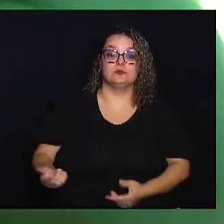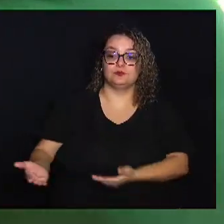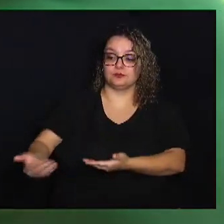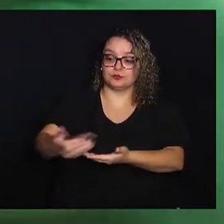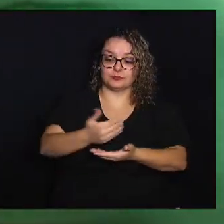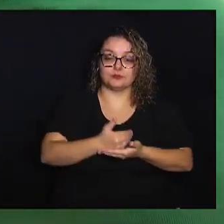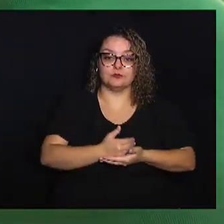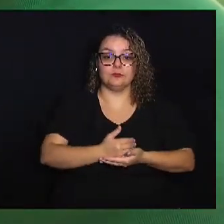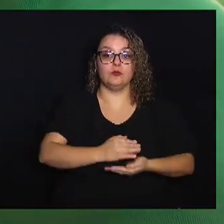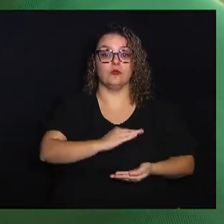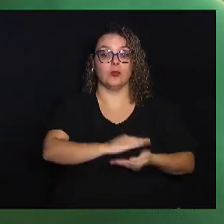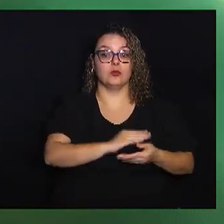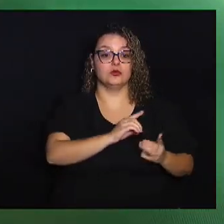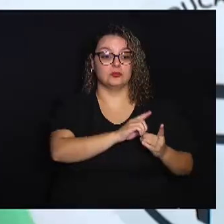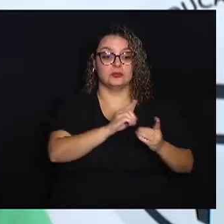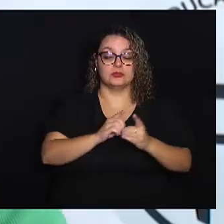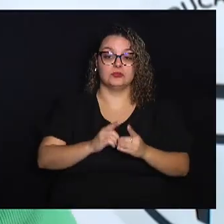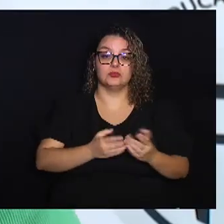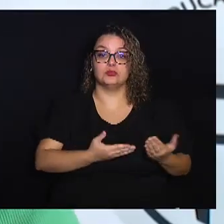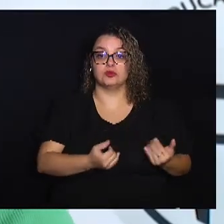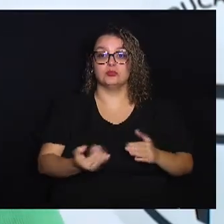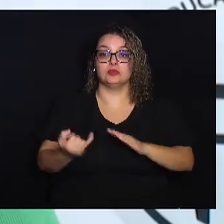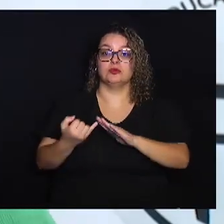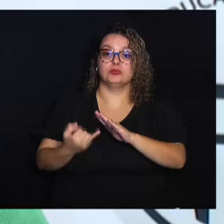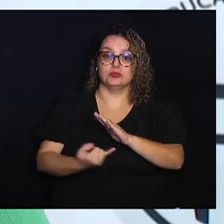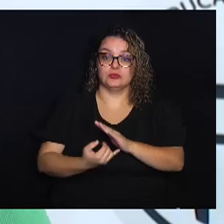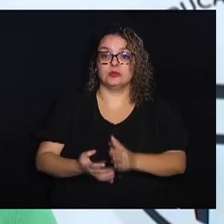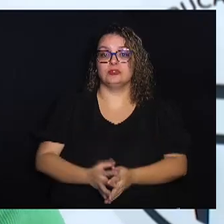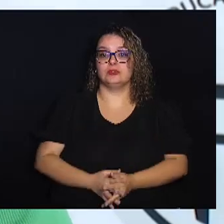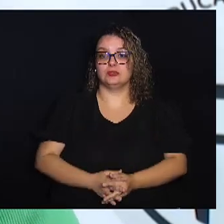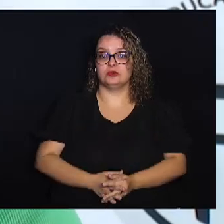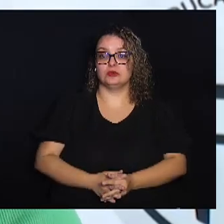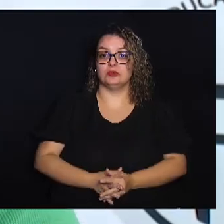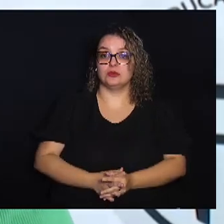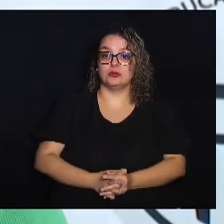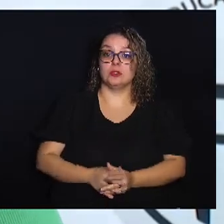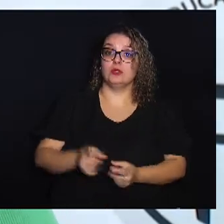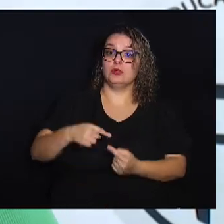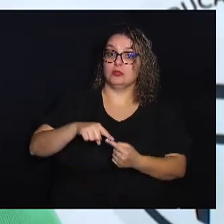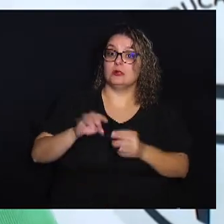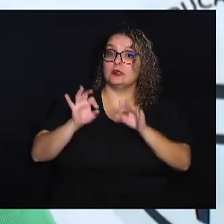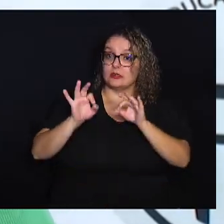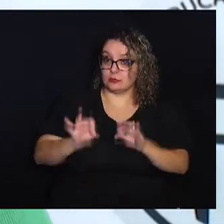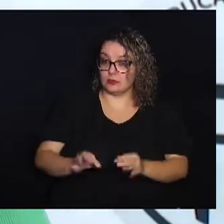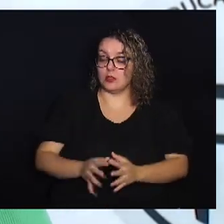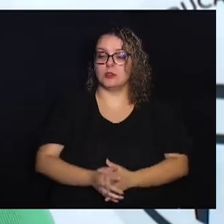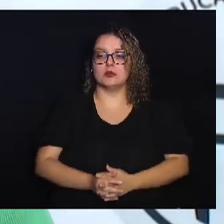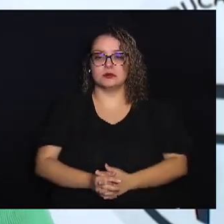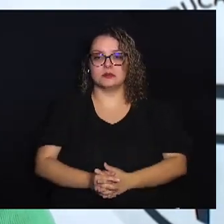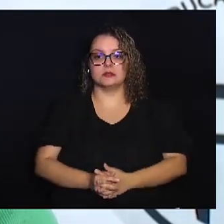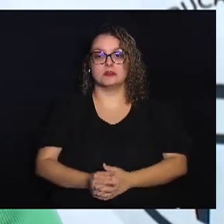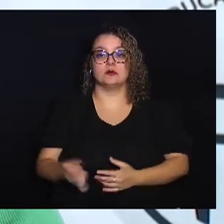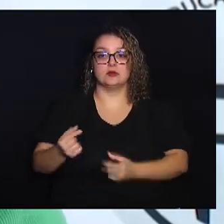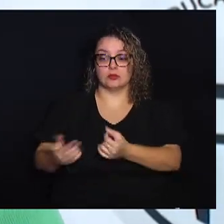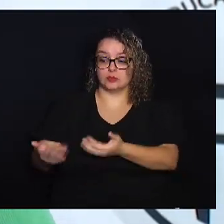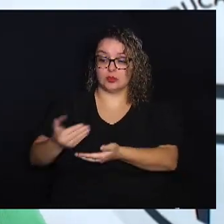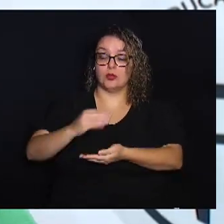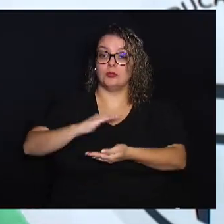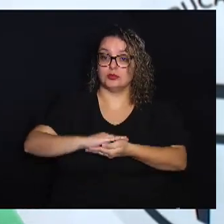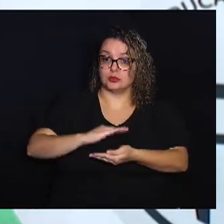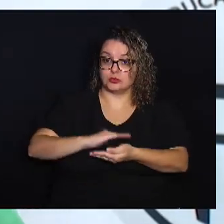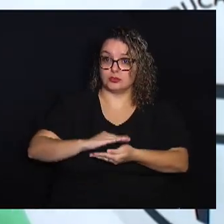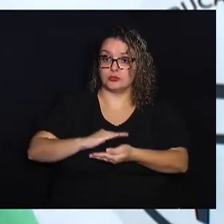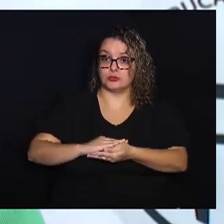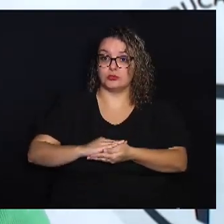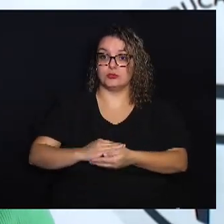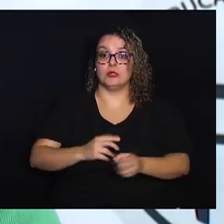dos jovens no programa da instituição. O objetivo é justamente que a gente possa arrecadar fundos a partir